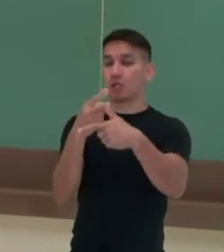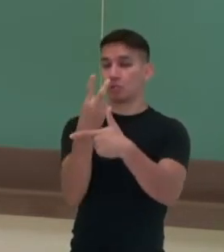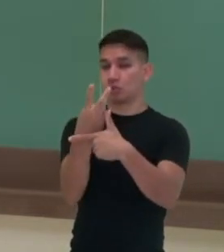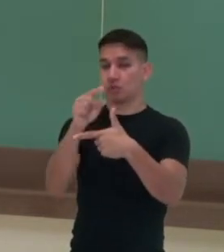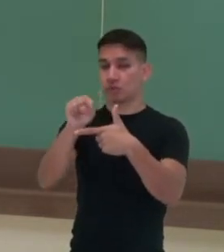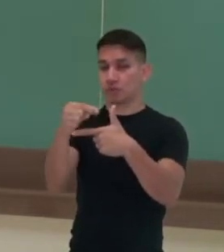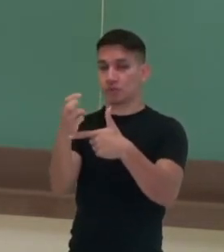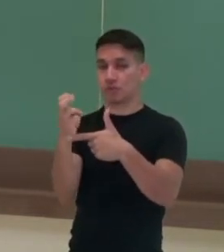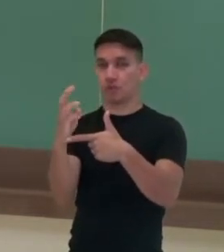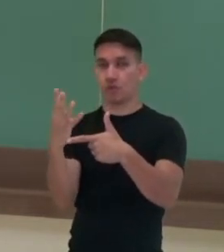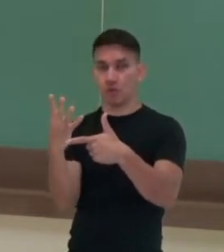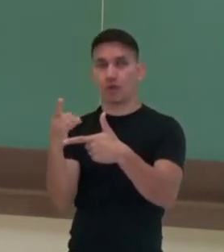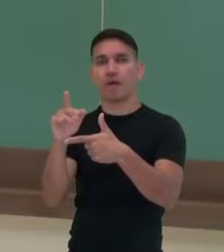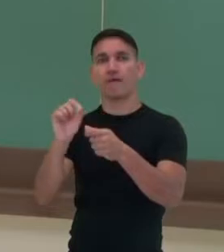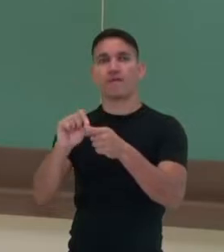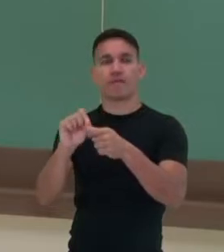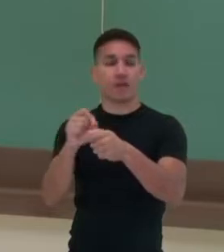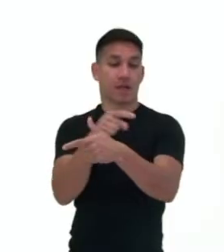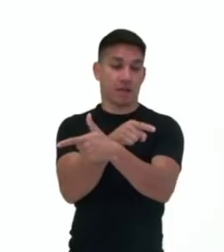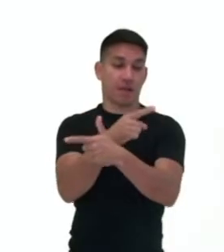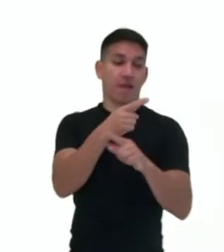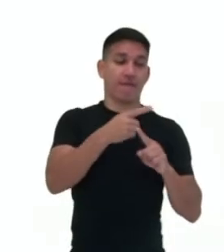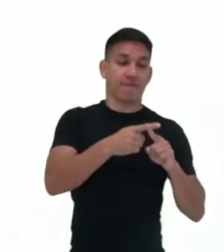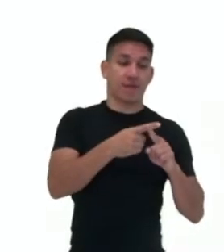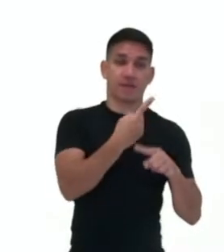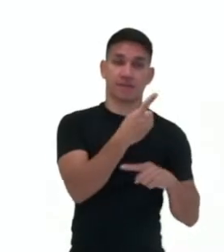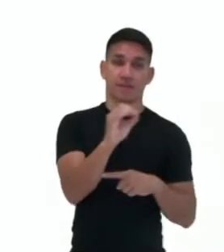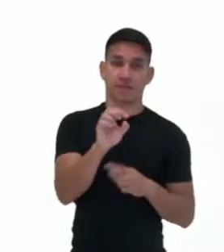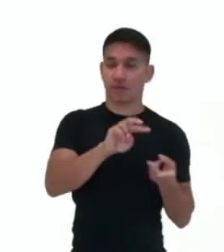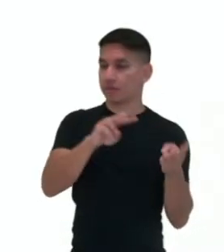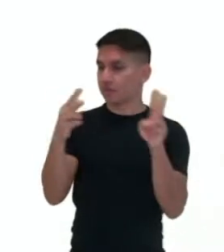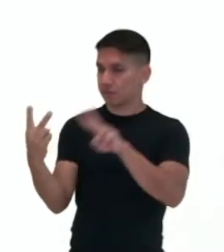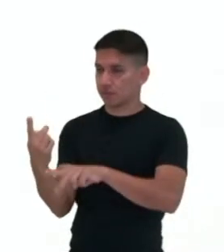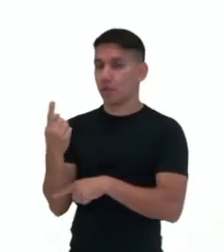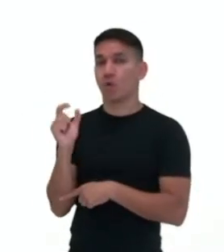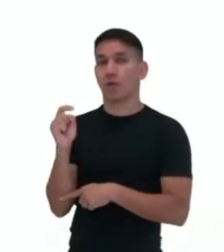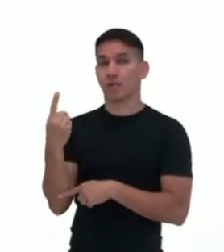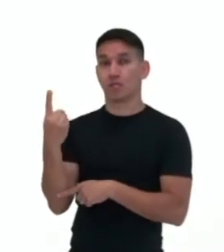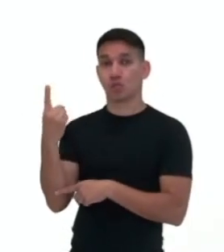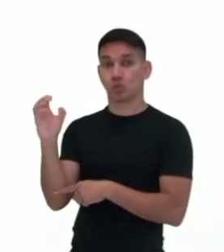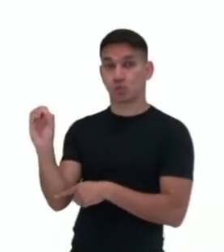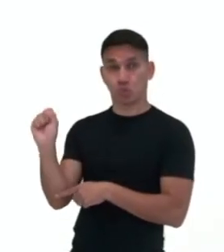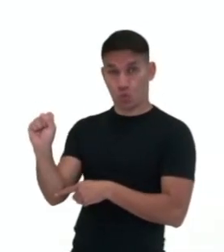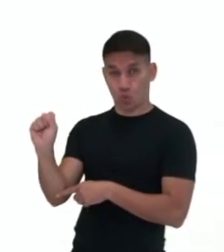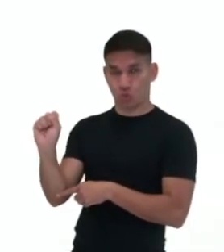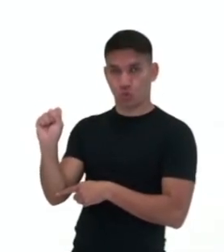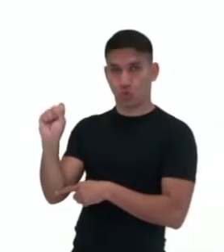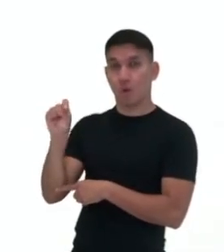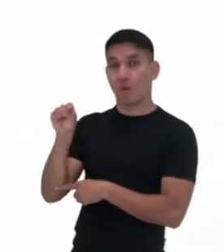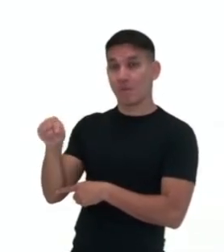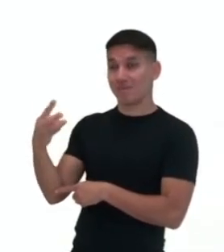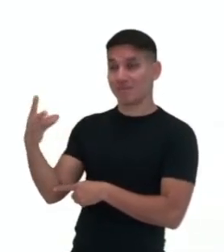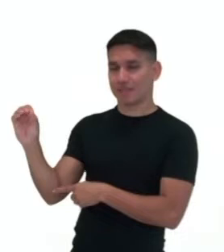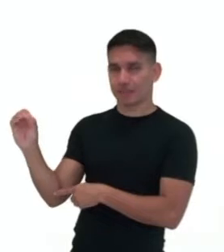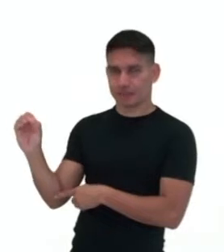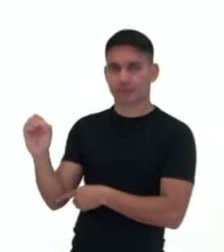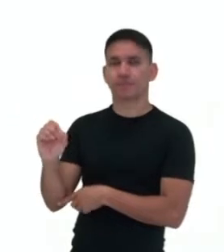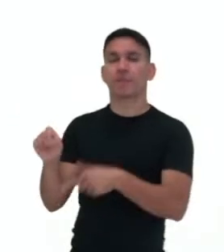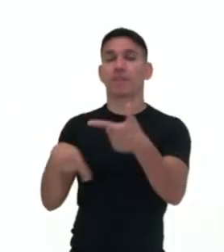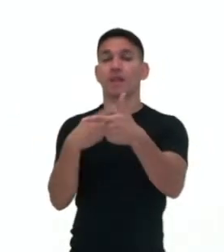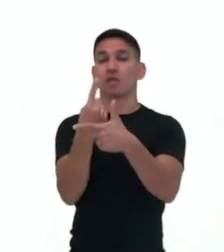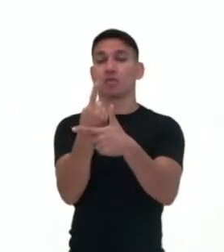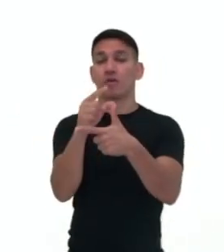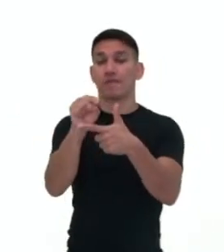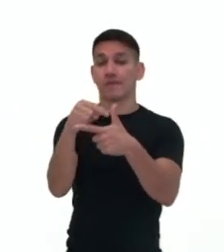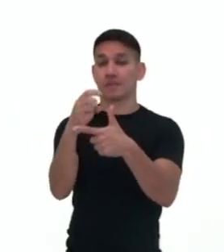2,54. Então, 183 vezes 100, nós vamos encontrar ali, né? 18.300. Aí multiplica 2,54 por